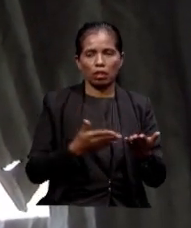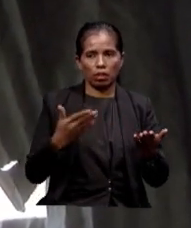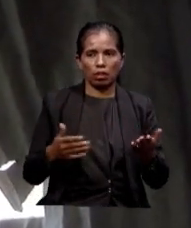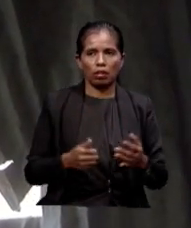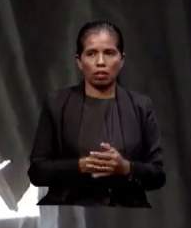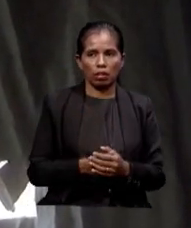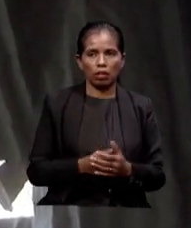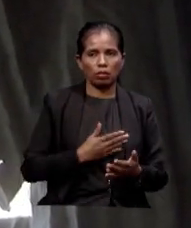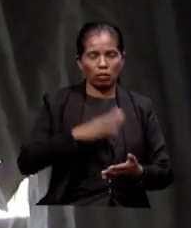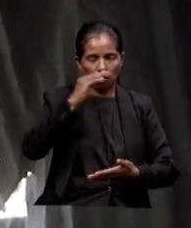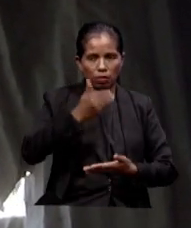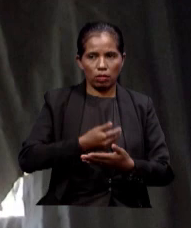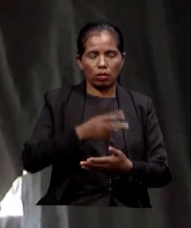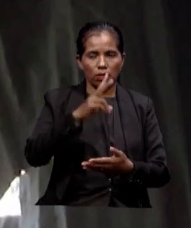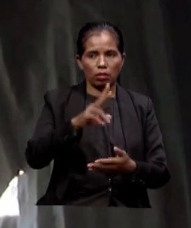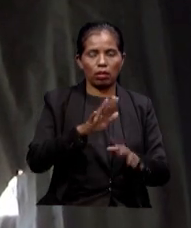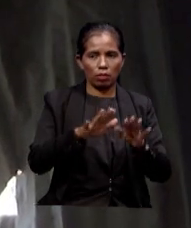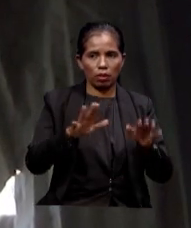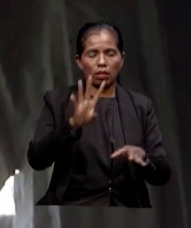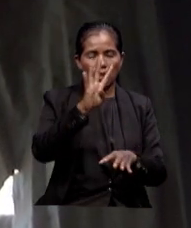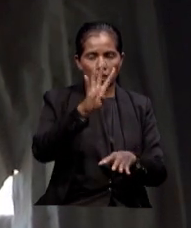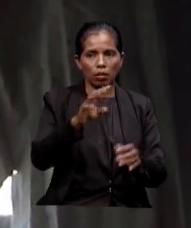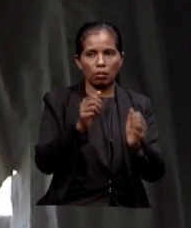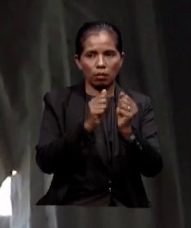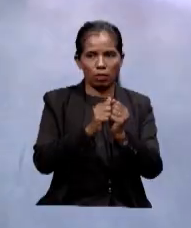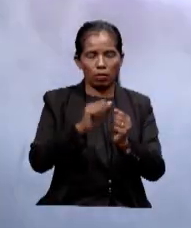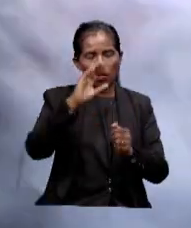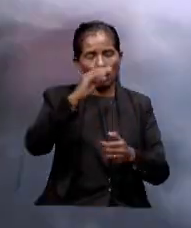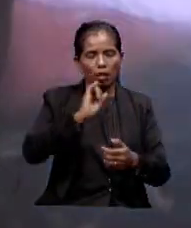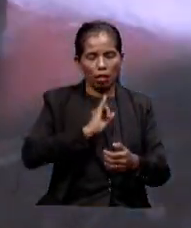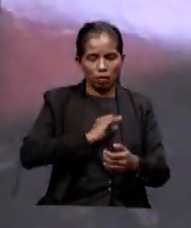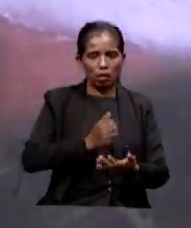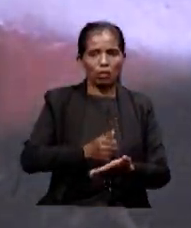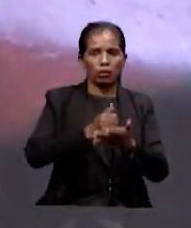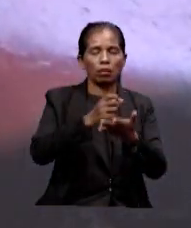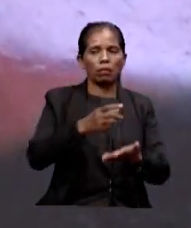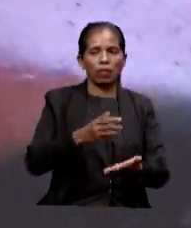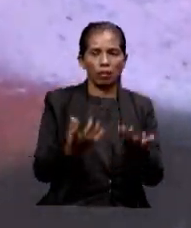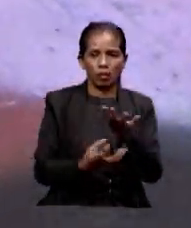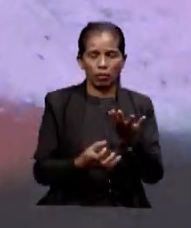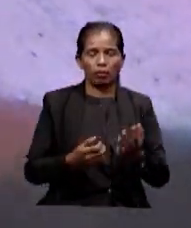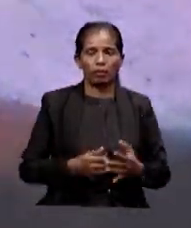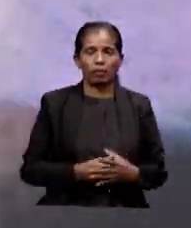ahwan wan ruah ane labark nain hat makam ba ne azuda ba pe in ing ba hau kalau mesti